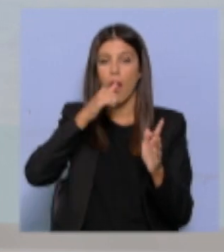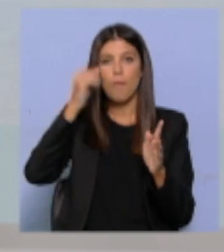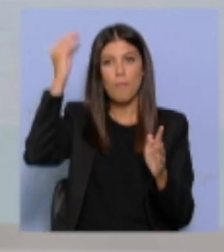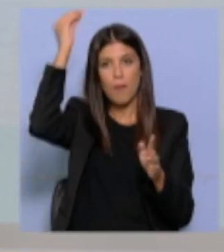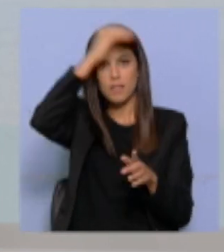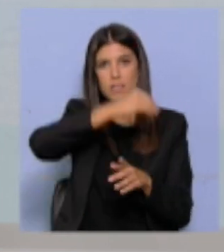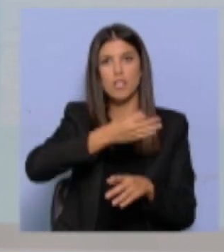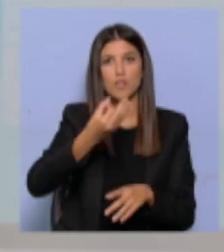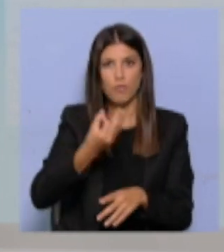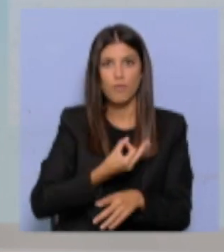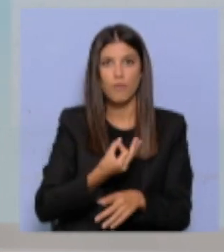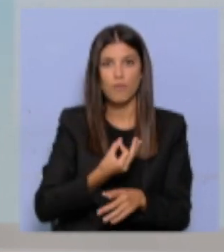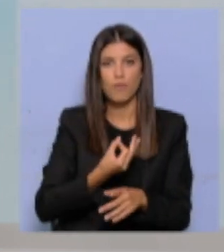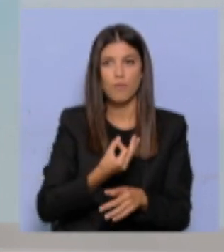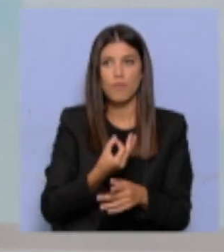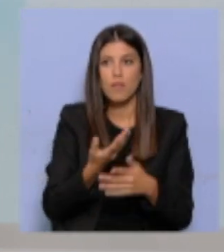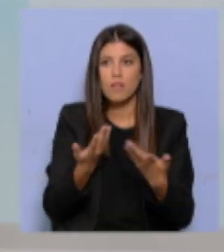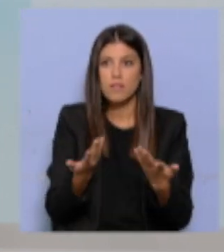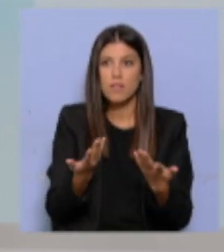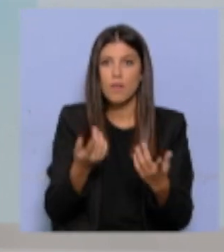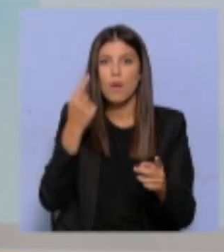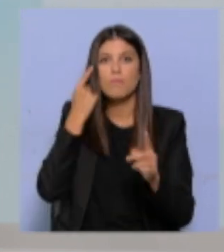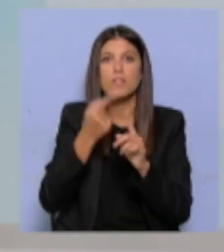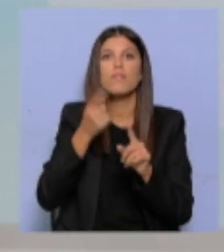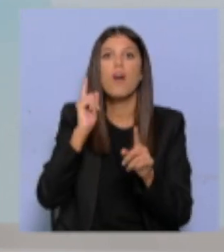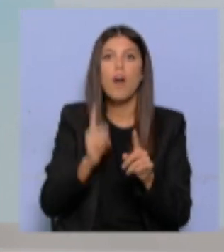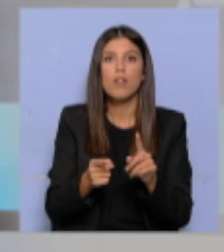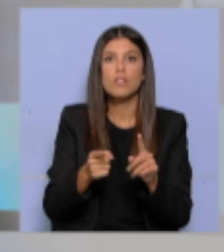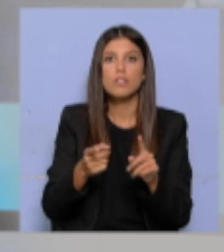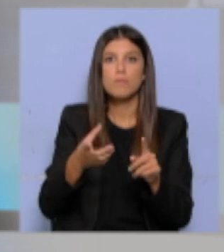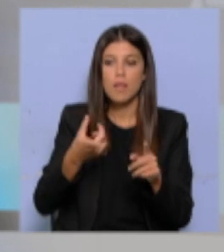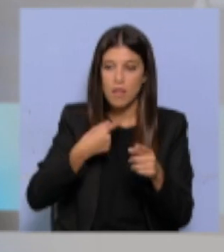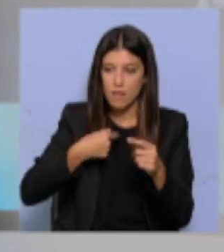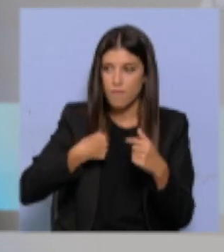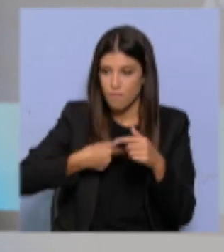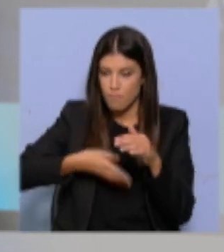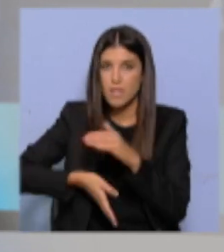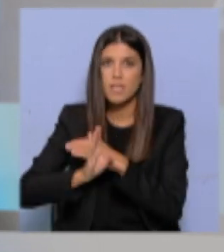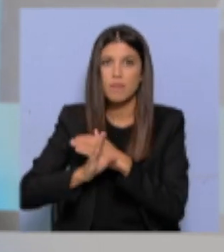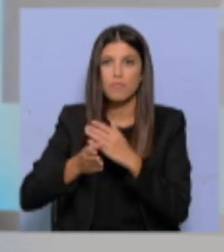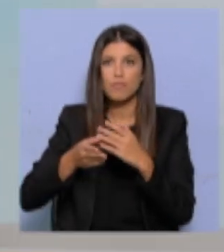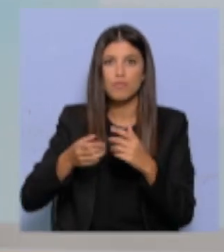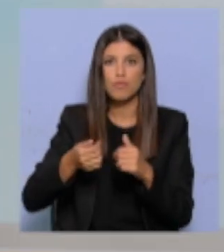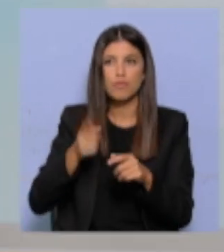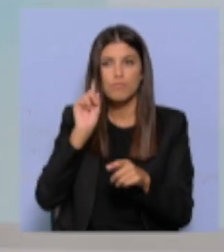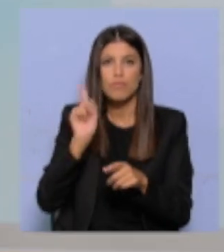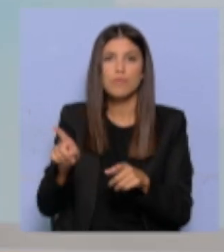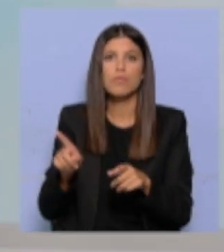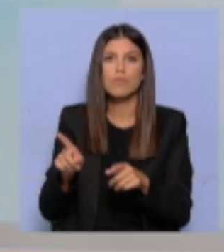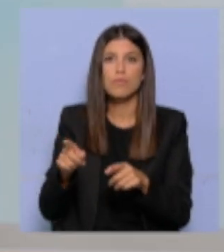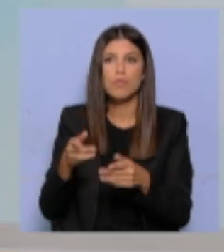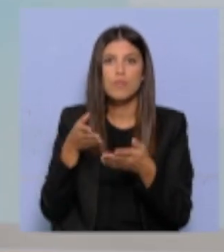Porque nós fomos batizados para sermos enviados. Portanto, nós somos batizados